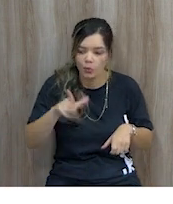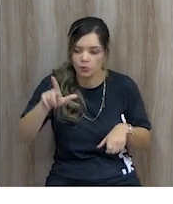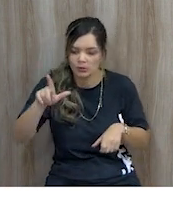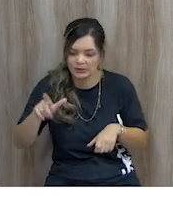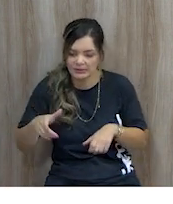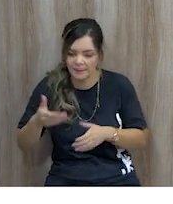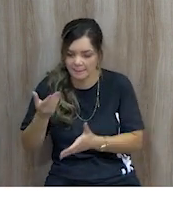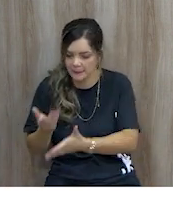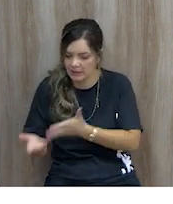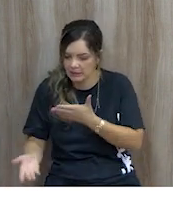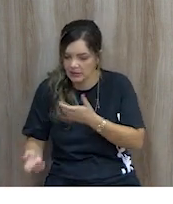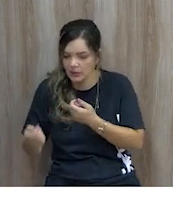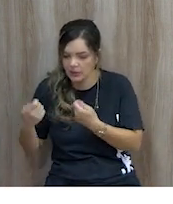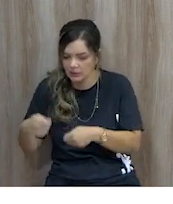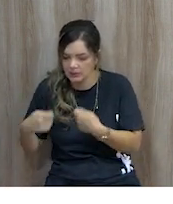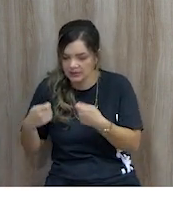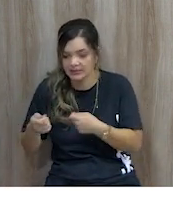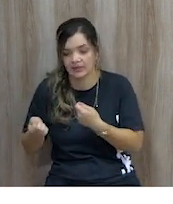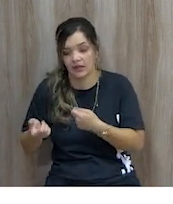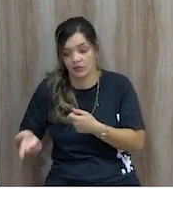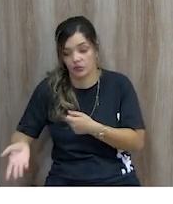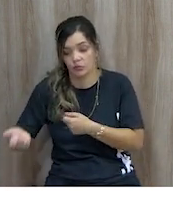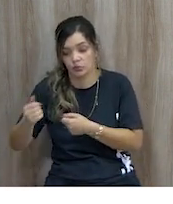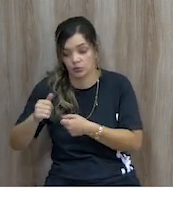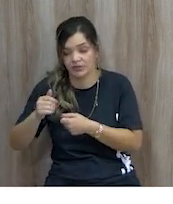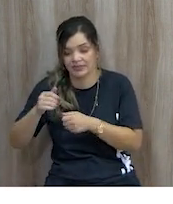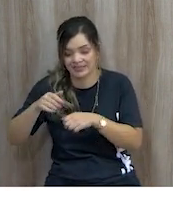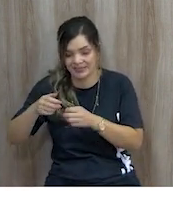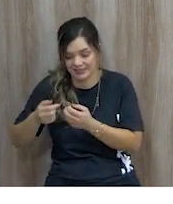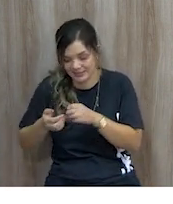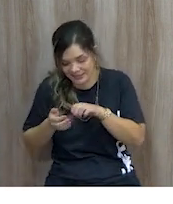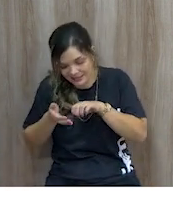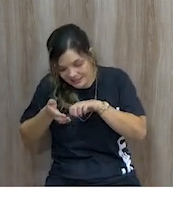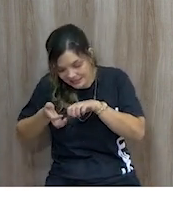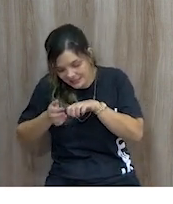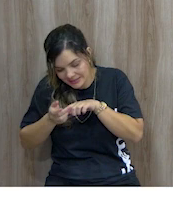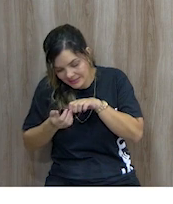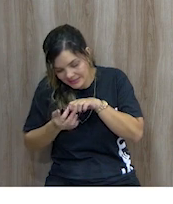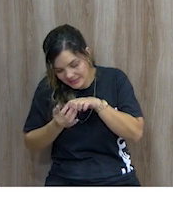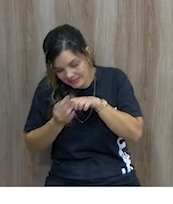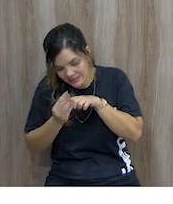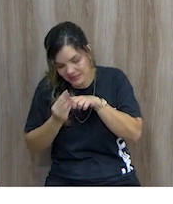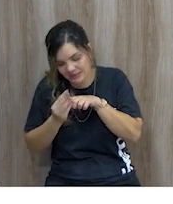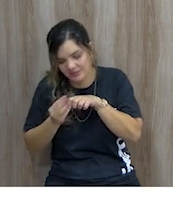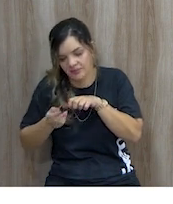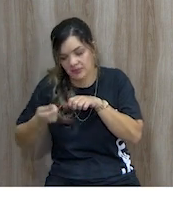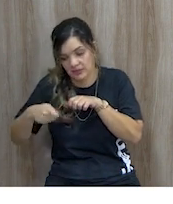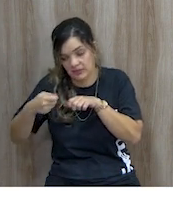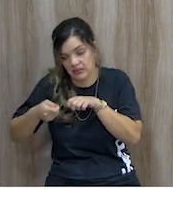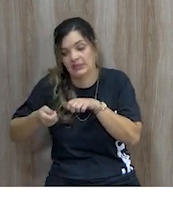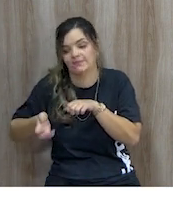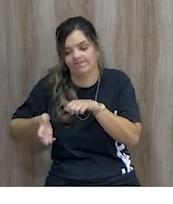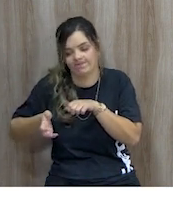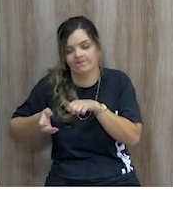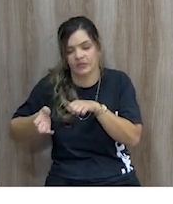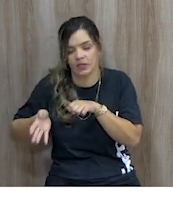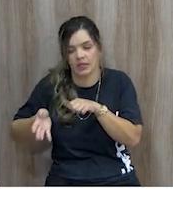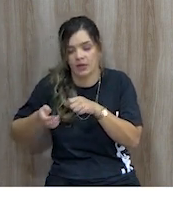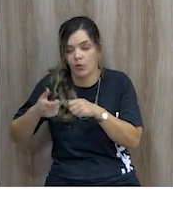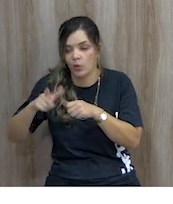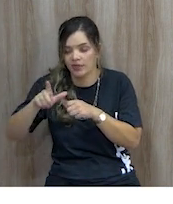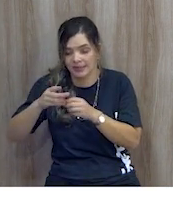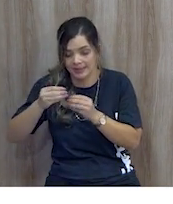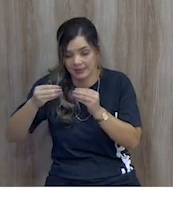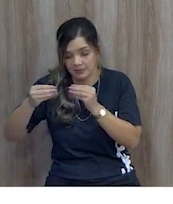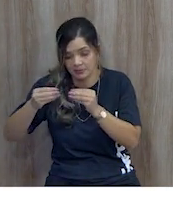a gente vai restaurar. E a área de raiz, obrigatoriamente, né, a gente vai ter que propor o recobrimento